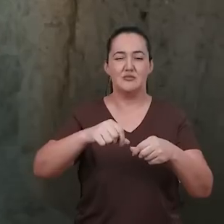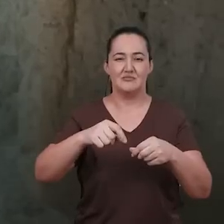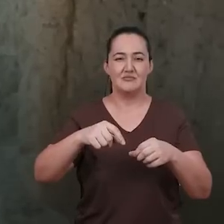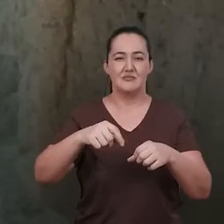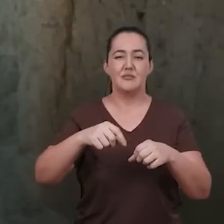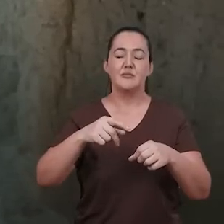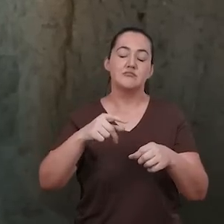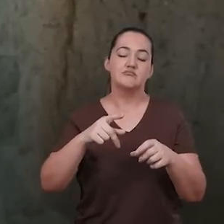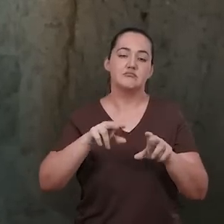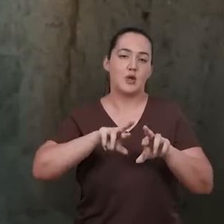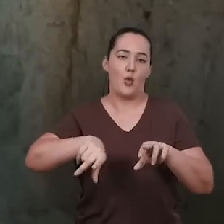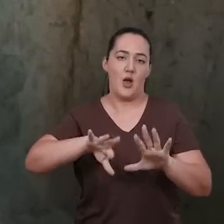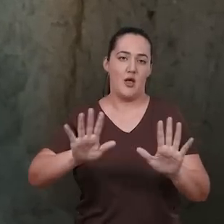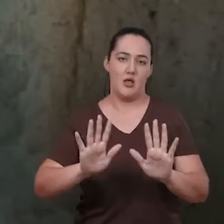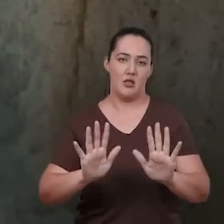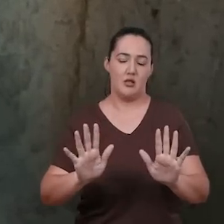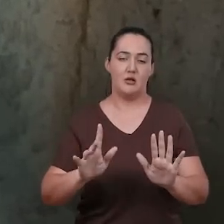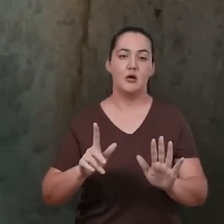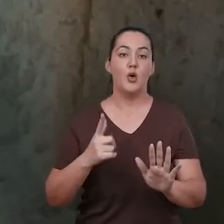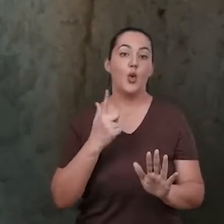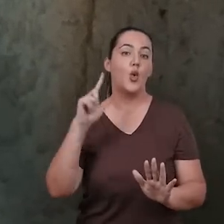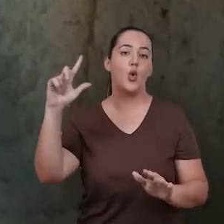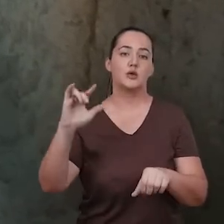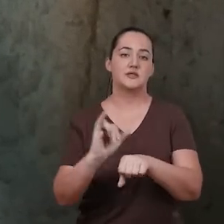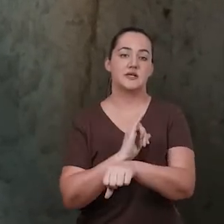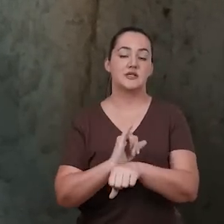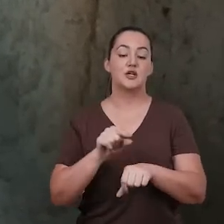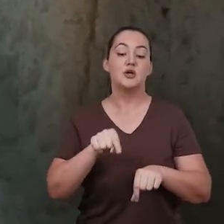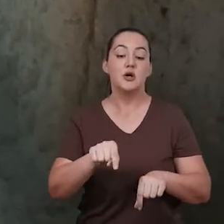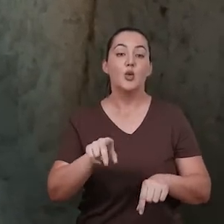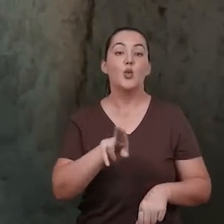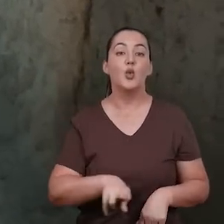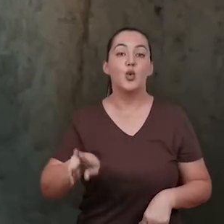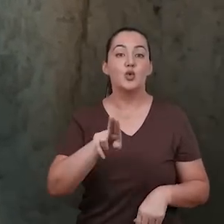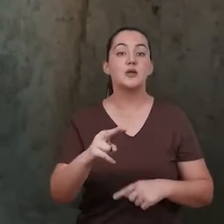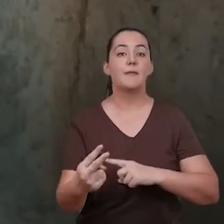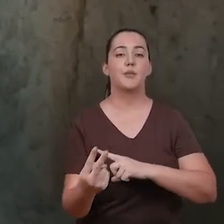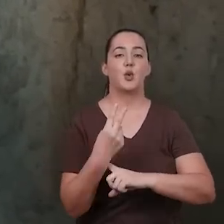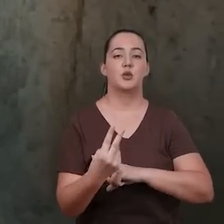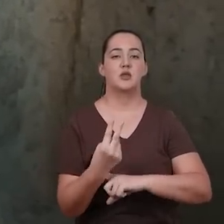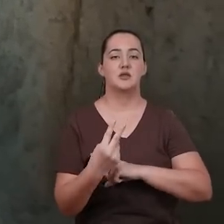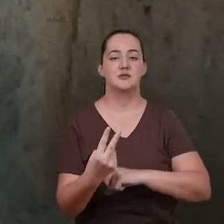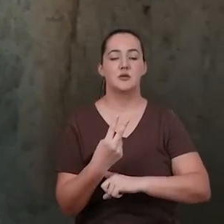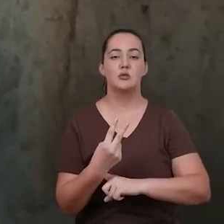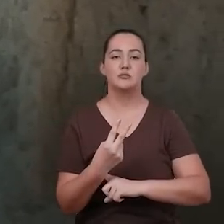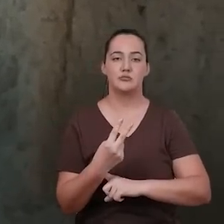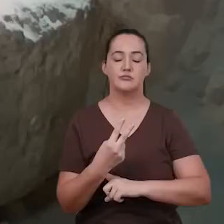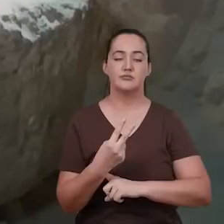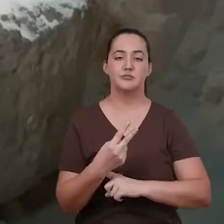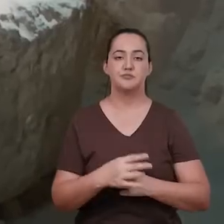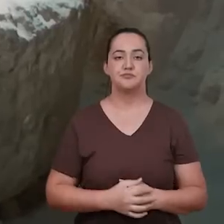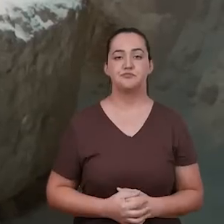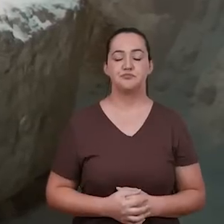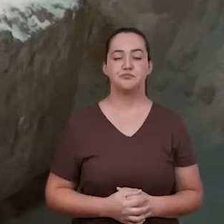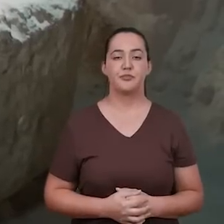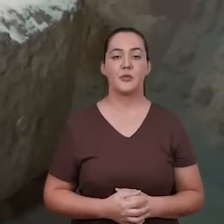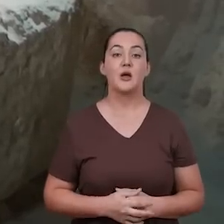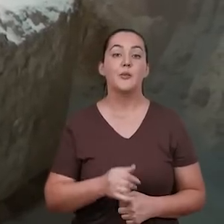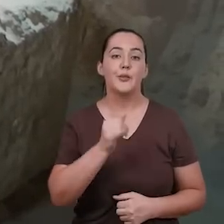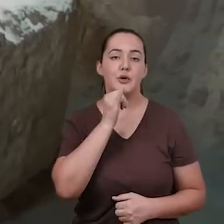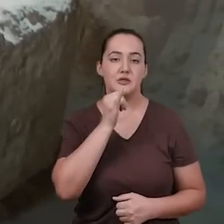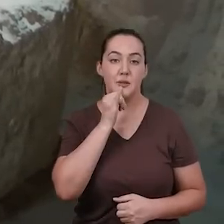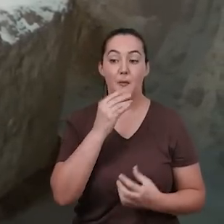mas a função dela aqui não era moer nada. Era proteger o povo em situação de escape. Eu vou explicar para